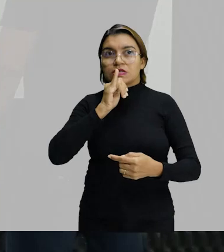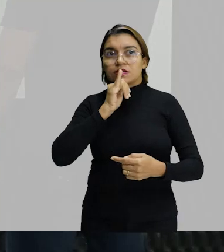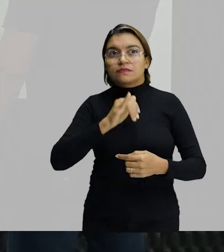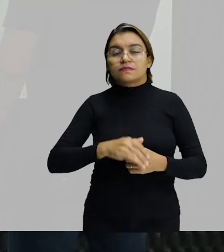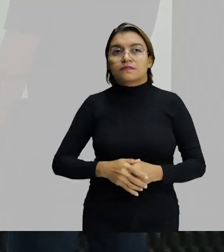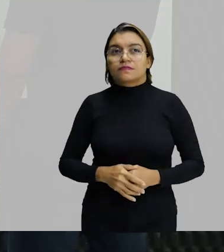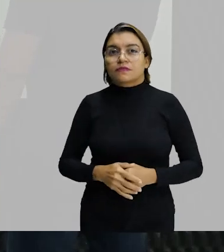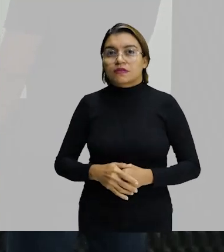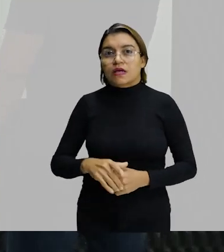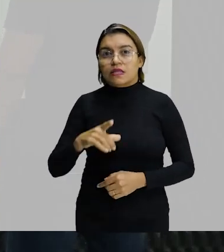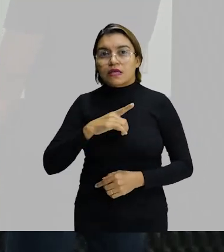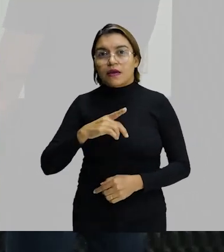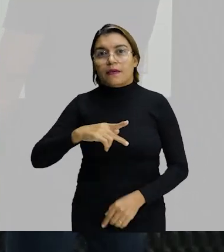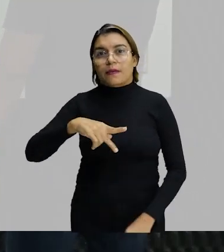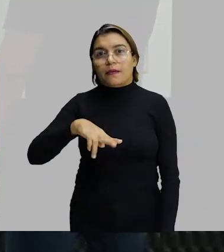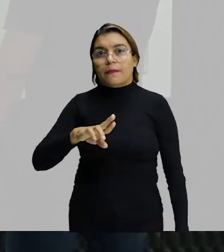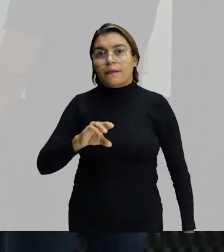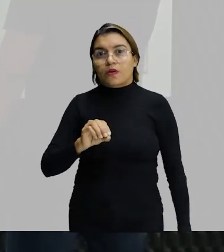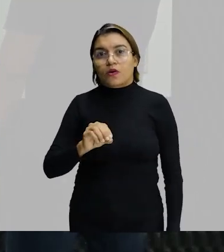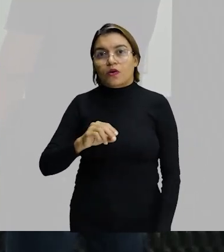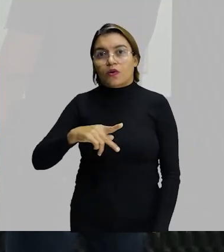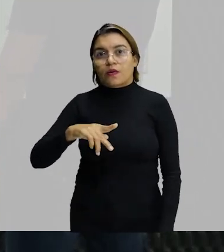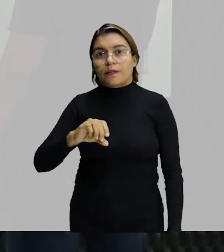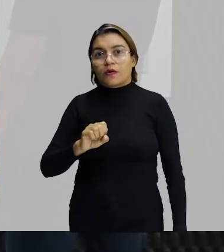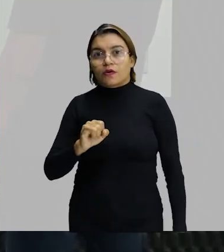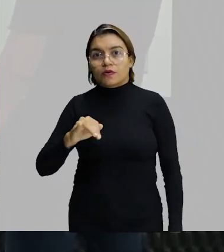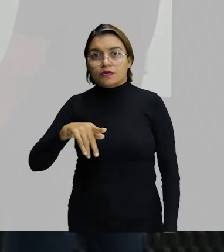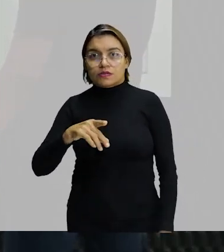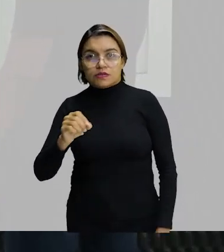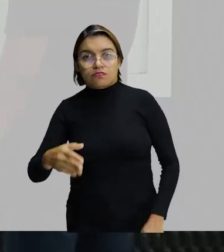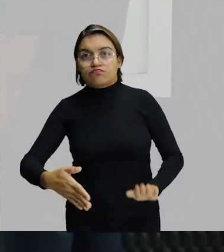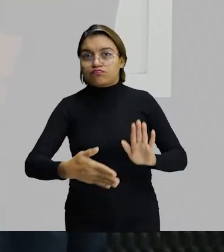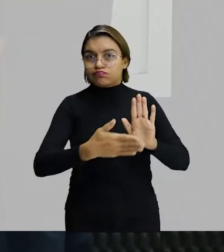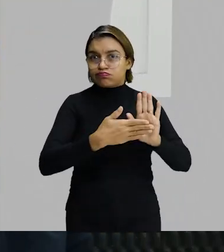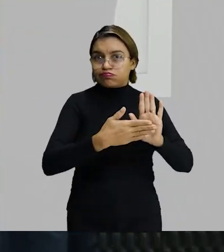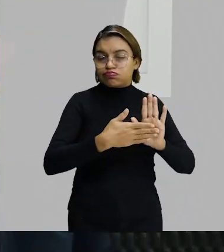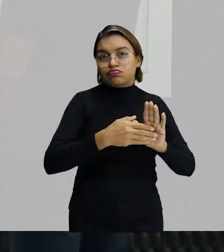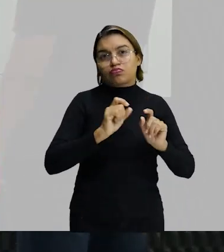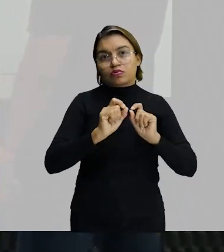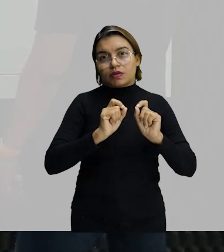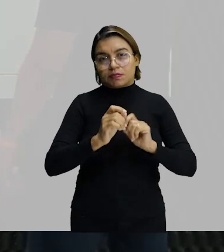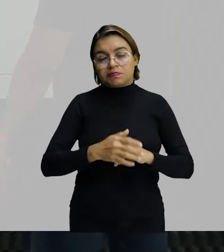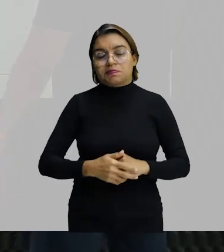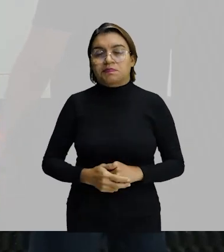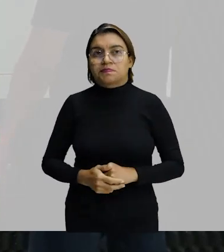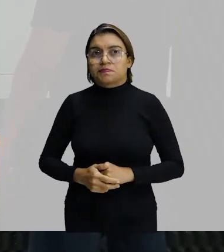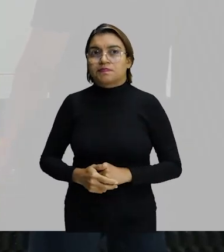aqui proposições. Eu posso fazer com proposições